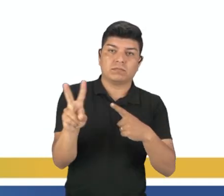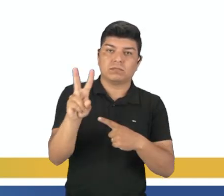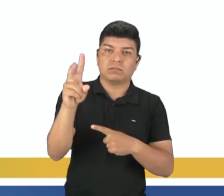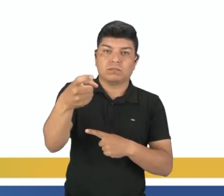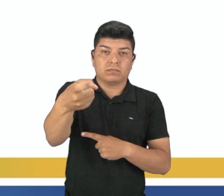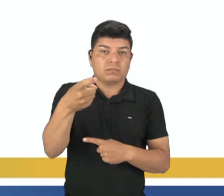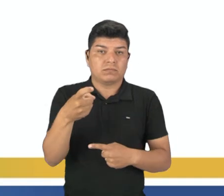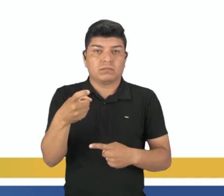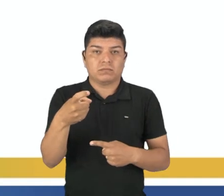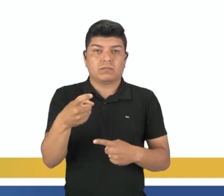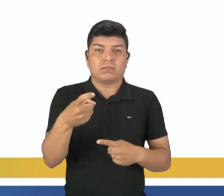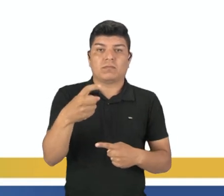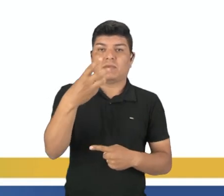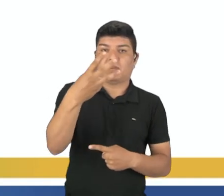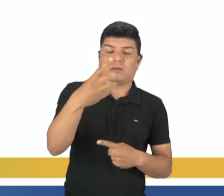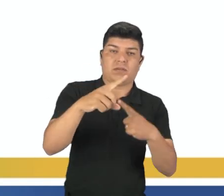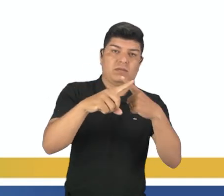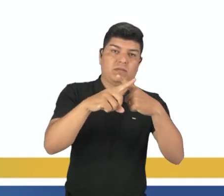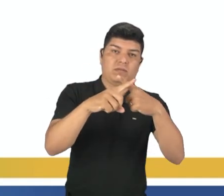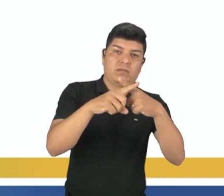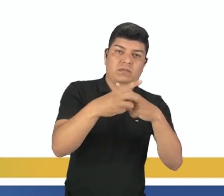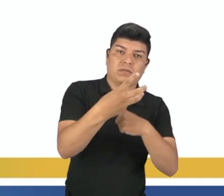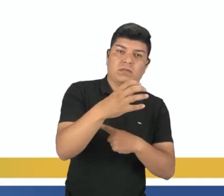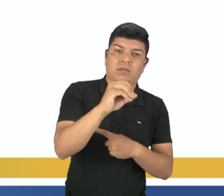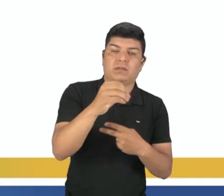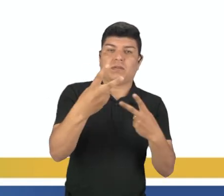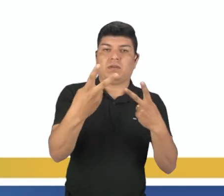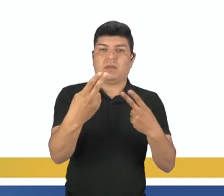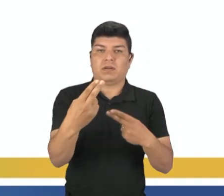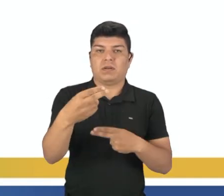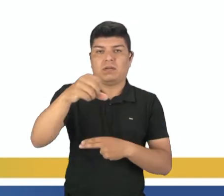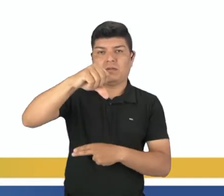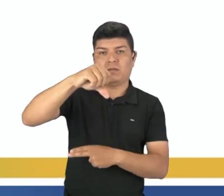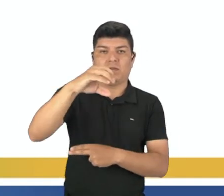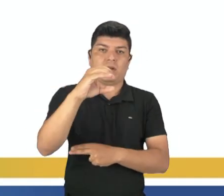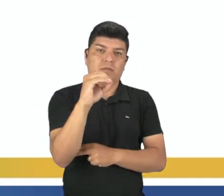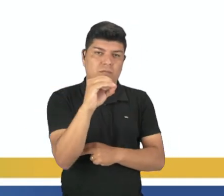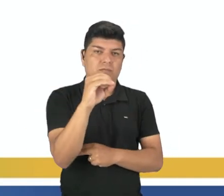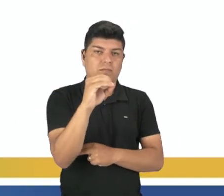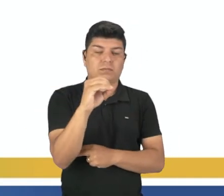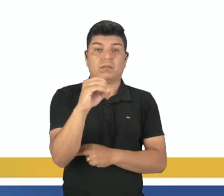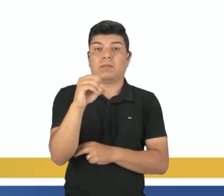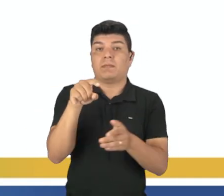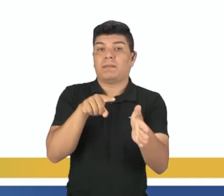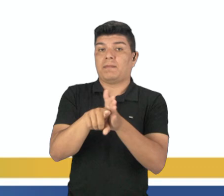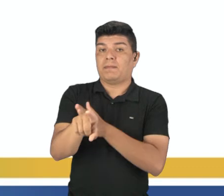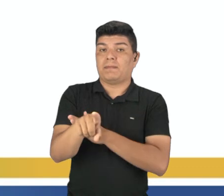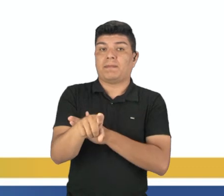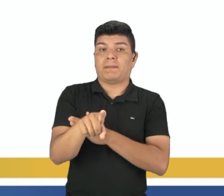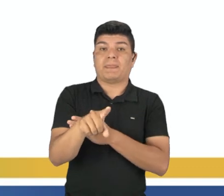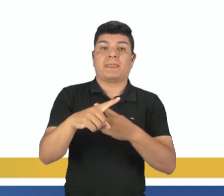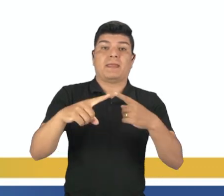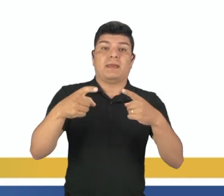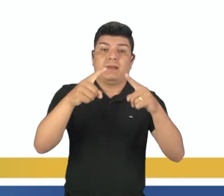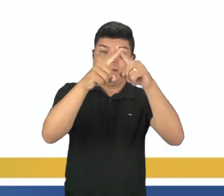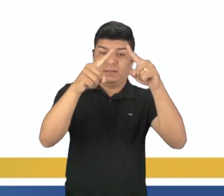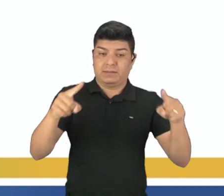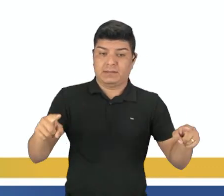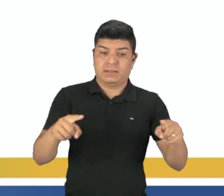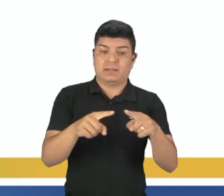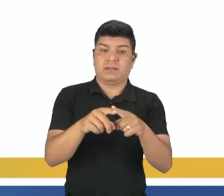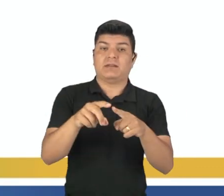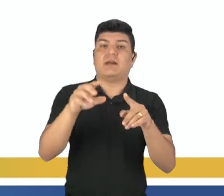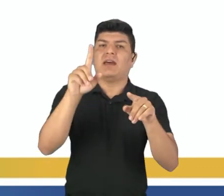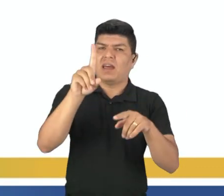x é 3 vezes 30, que é igual a 90. Então, observe o seguinte, a pergunta é, esse triângulo é retângulo?